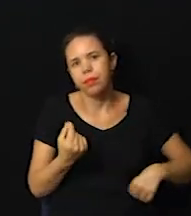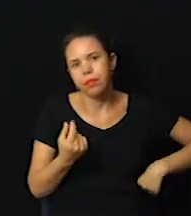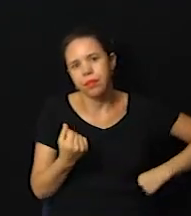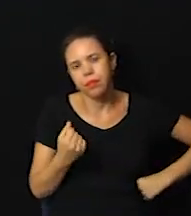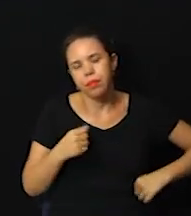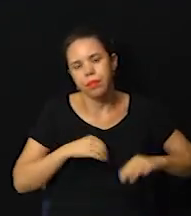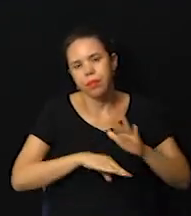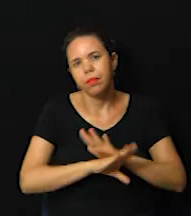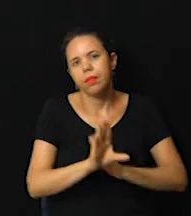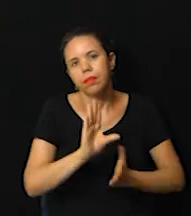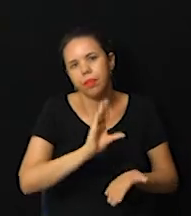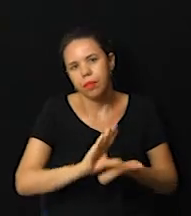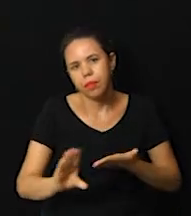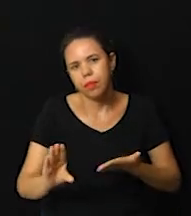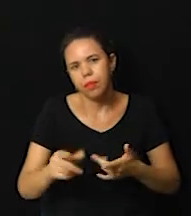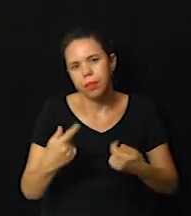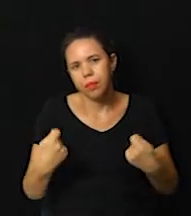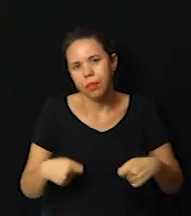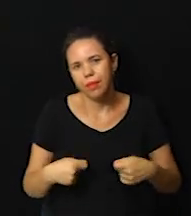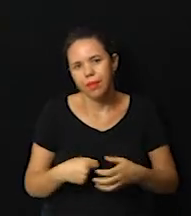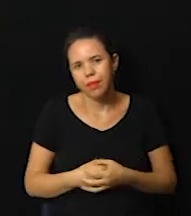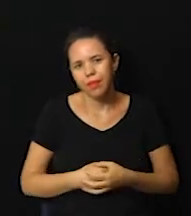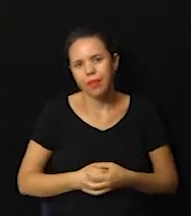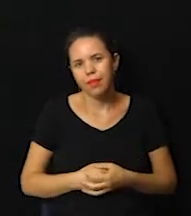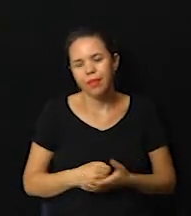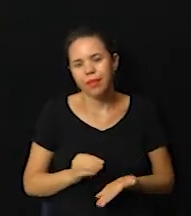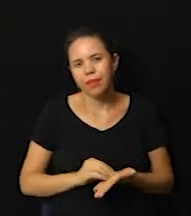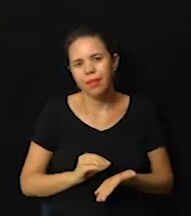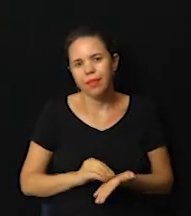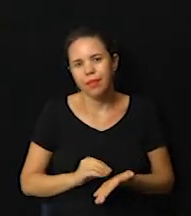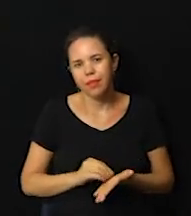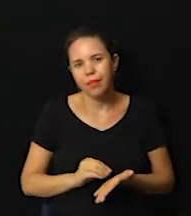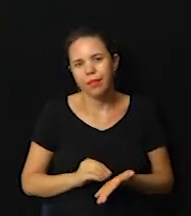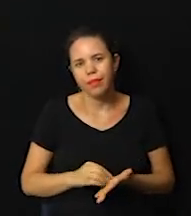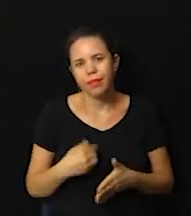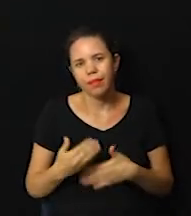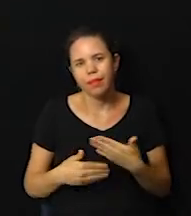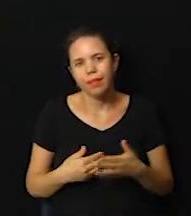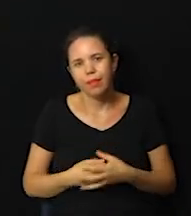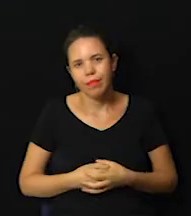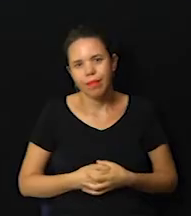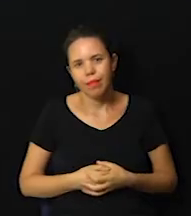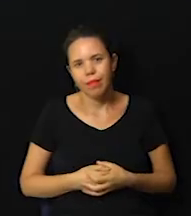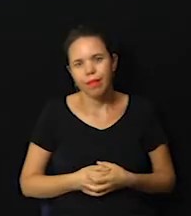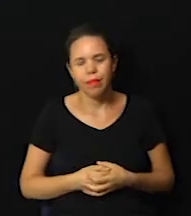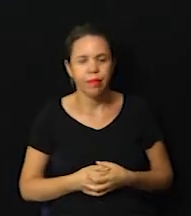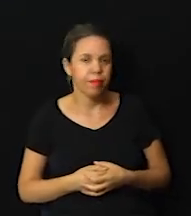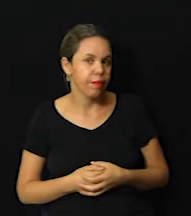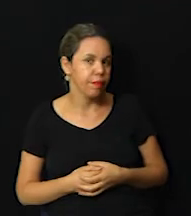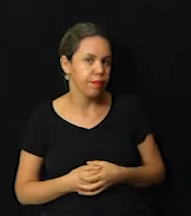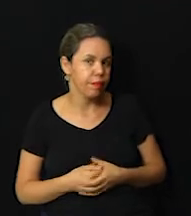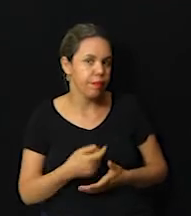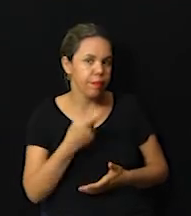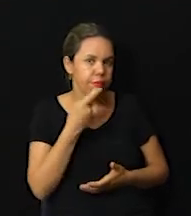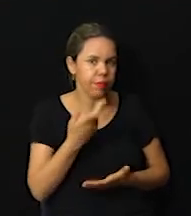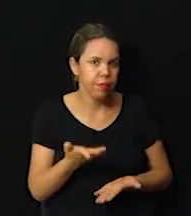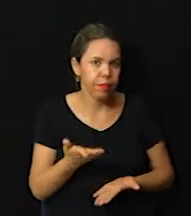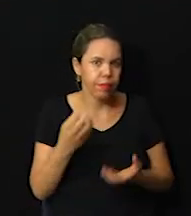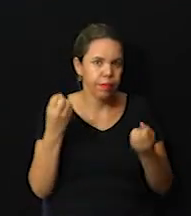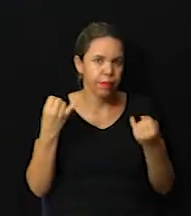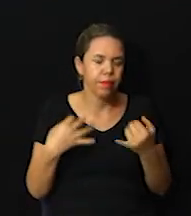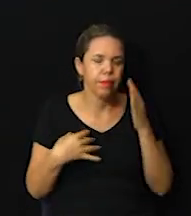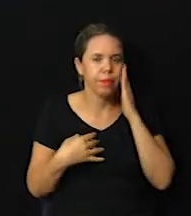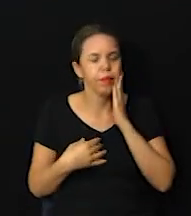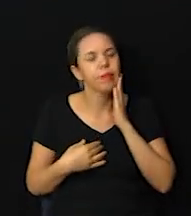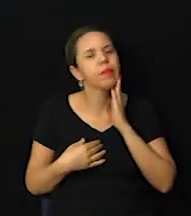investir, né, no que é necessário, né, que vai faltando aí o dia a dia. Já que você já tocou